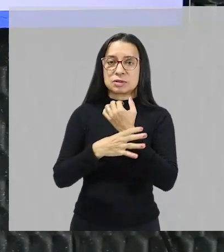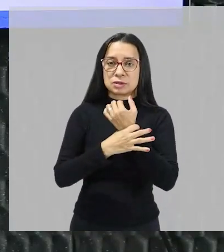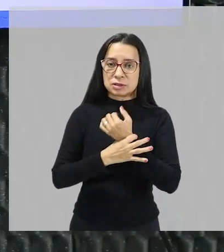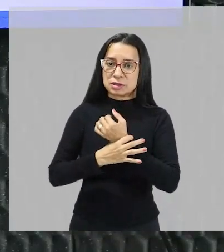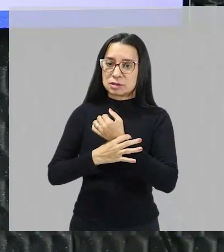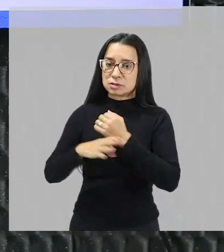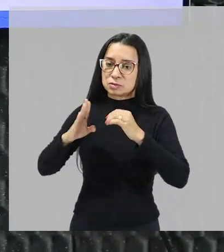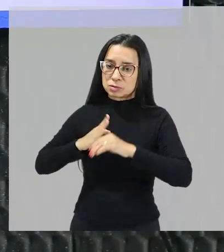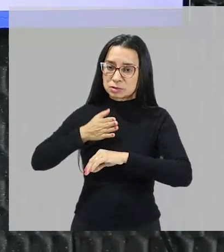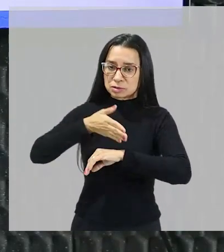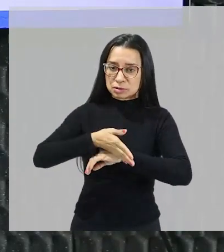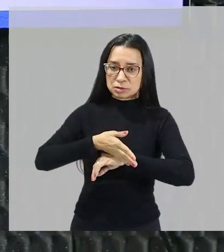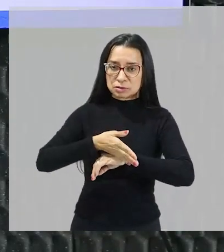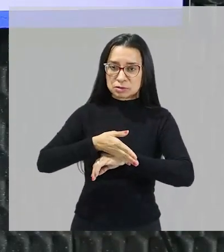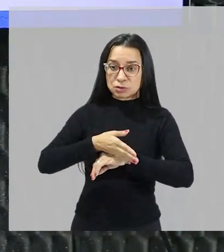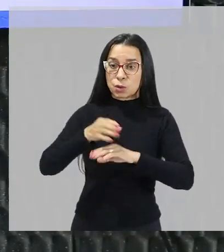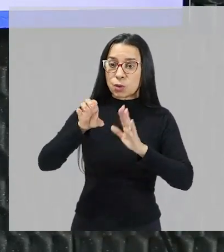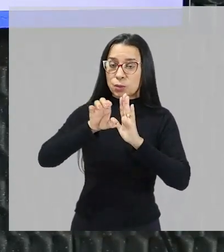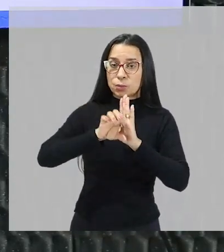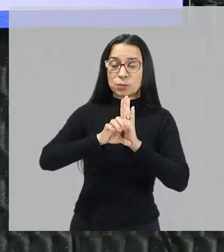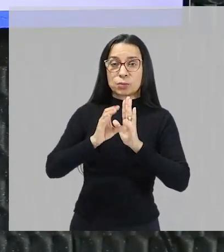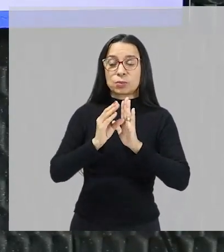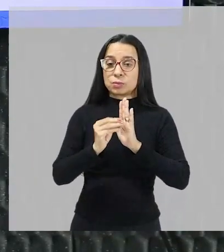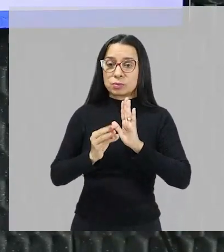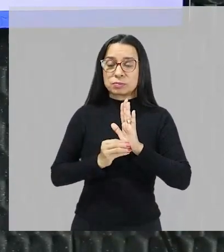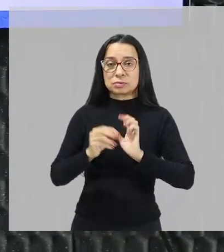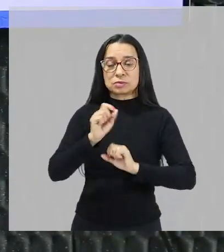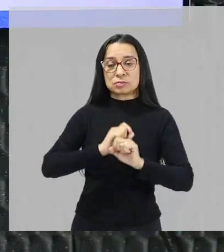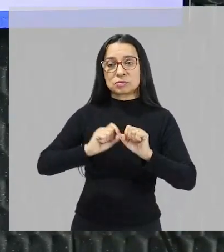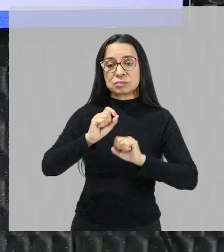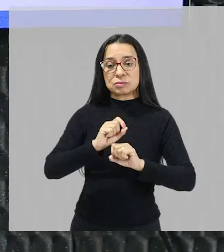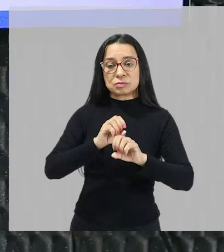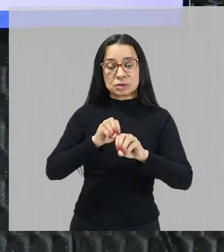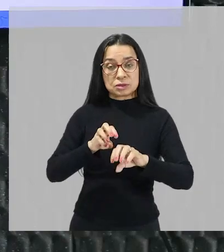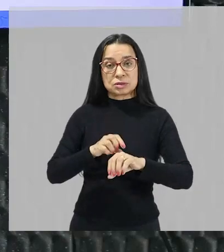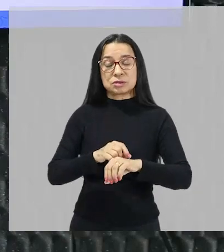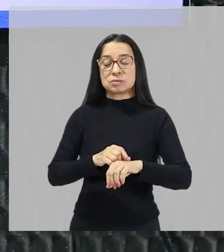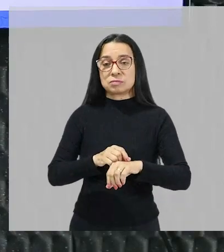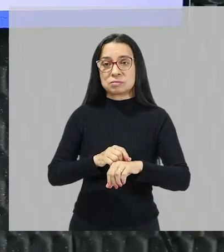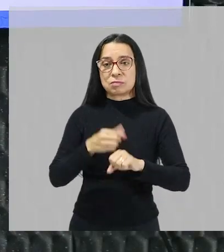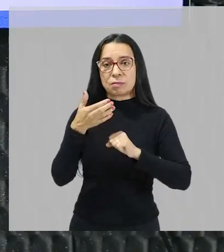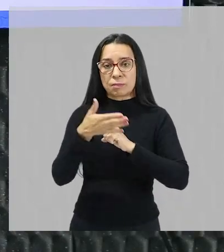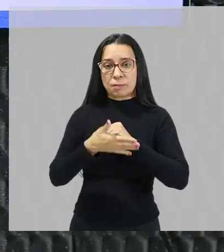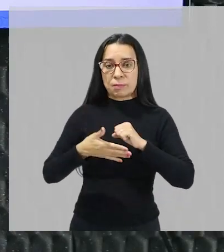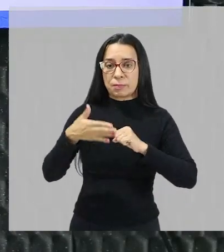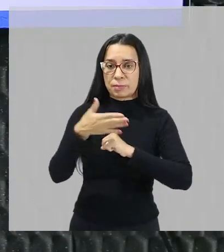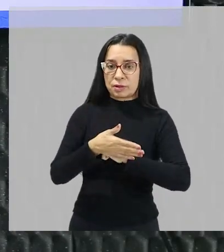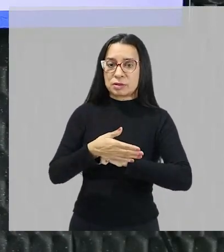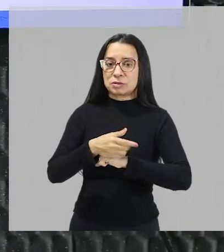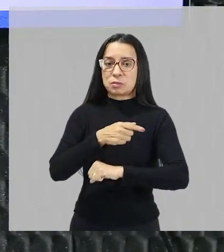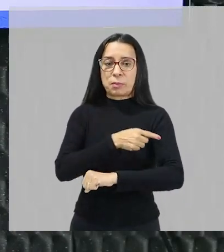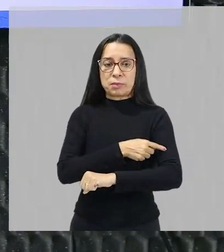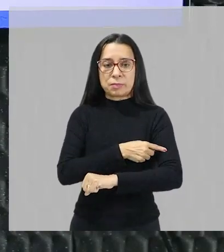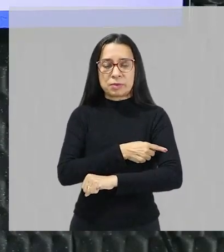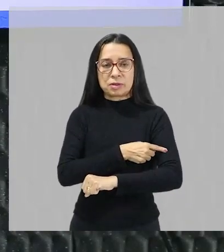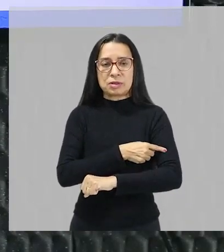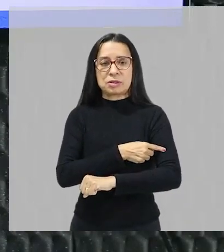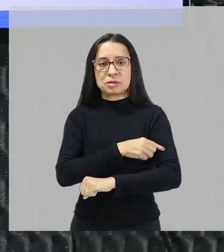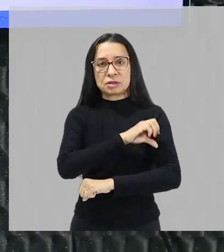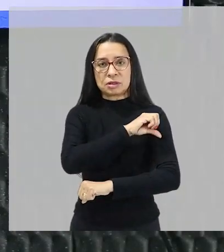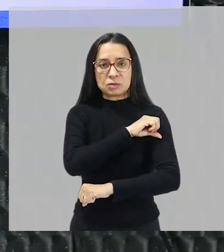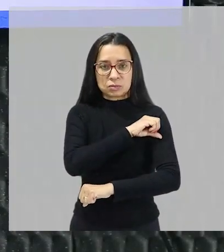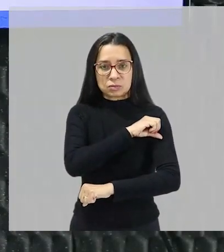no currículo do ensino básico, né, de ensino médio, ensino fundamental também, coisas sobre a história africana, sobre a